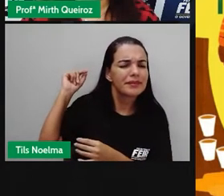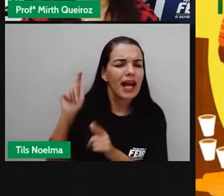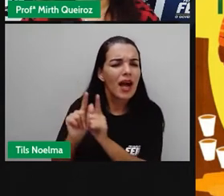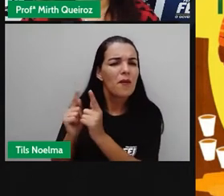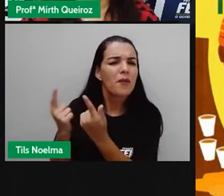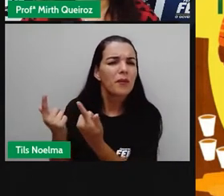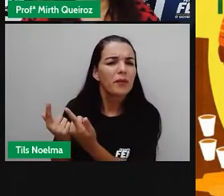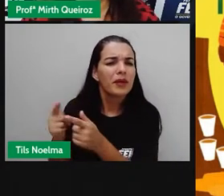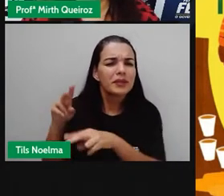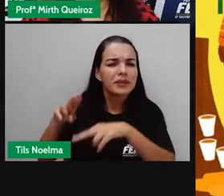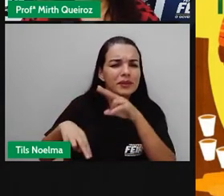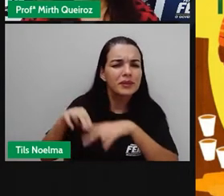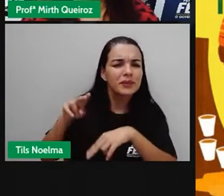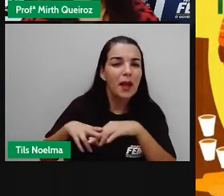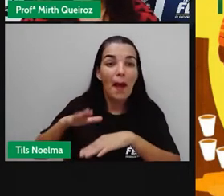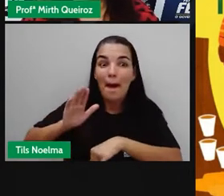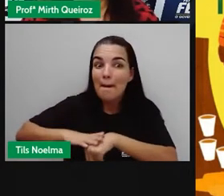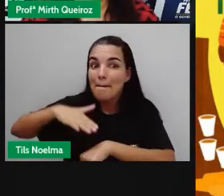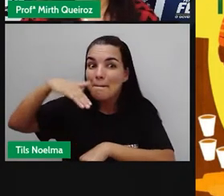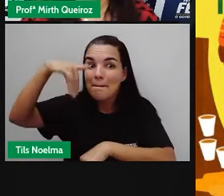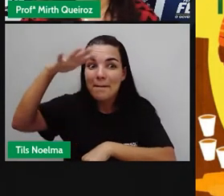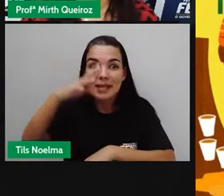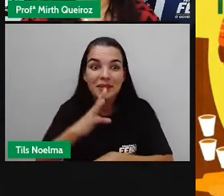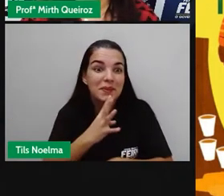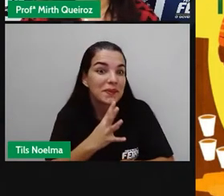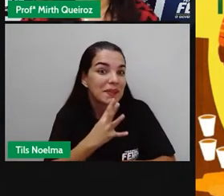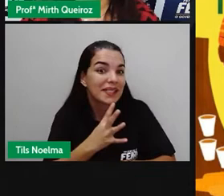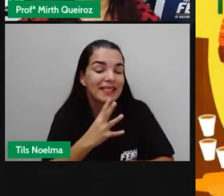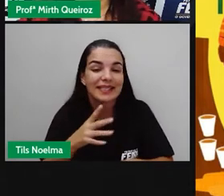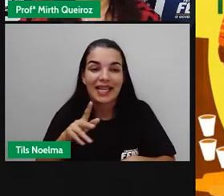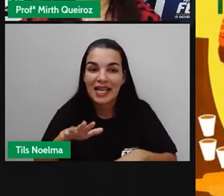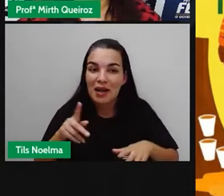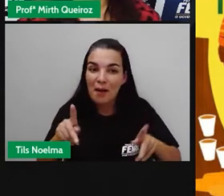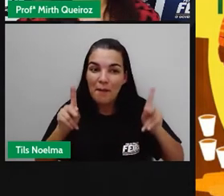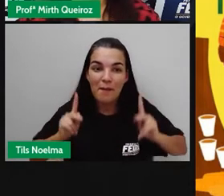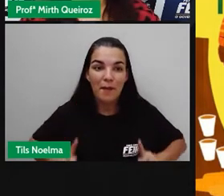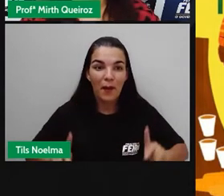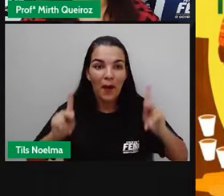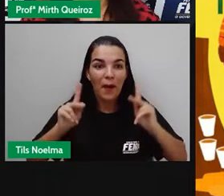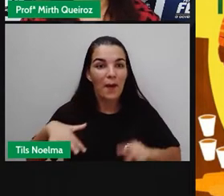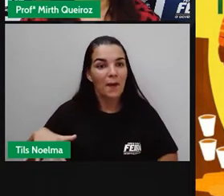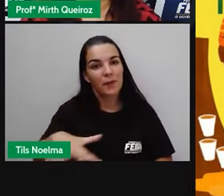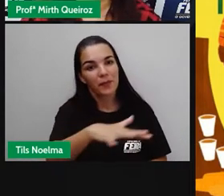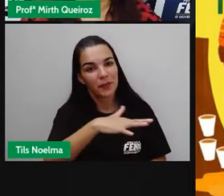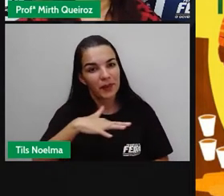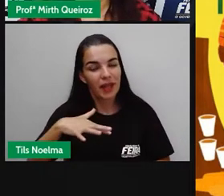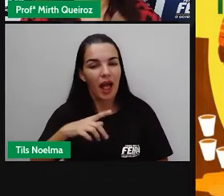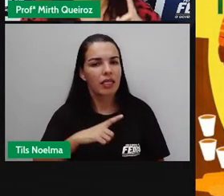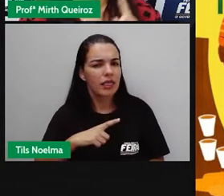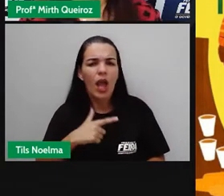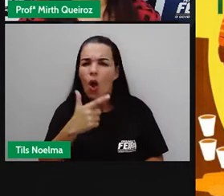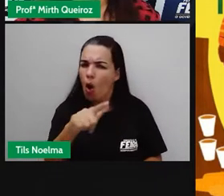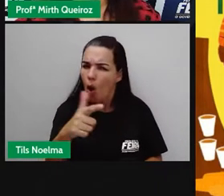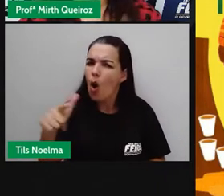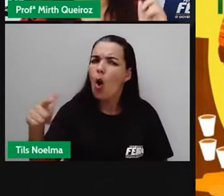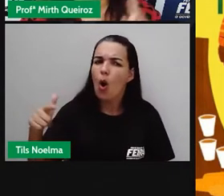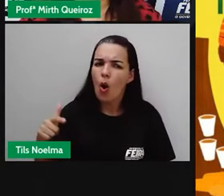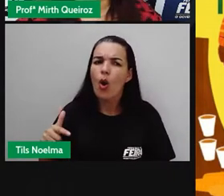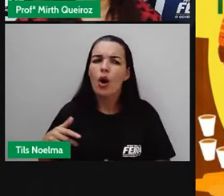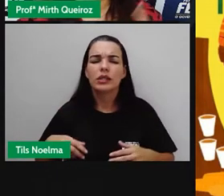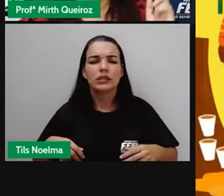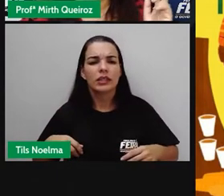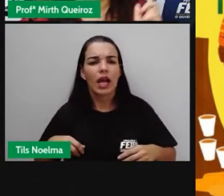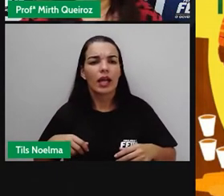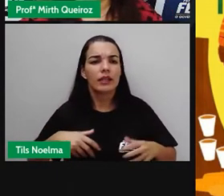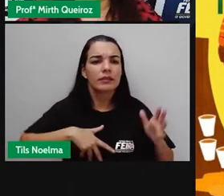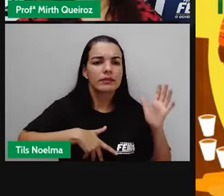quadrilha junina é uma das mais populares. Vale ressaltar que tem vários outros tipos de dança, né? Como bandeirinha, dança da saia,